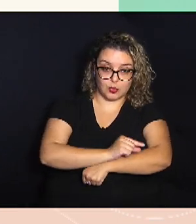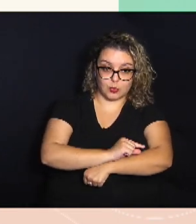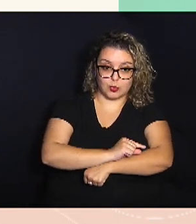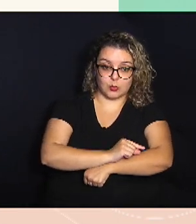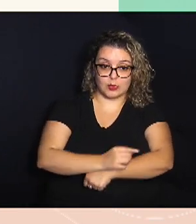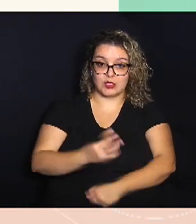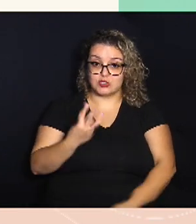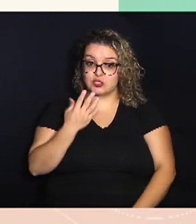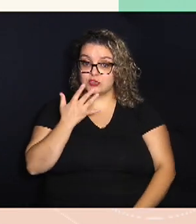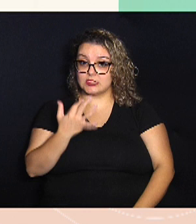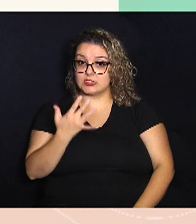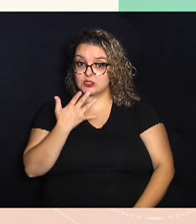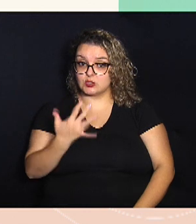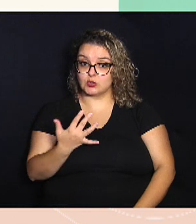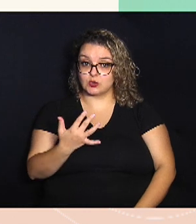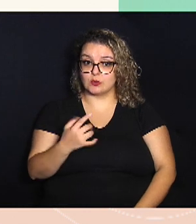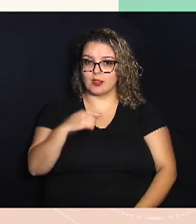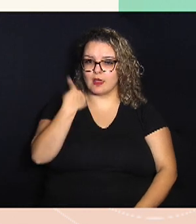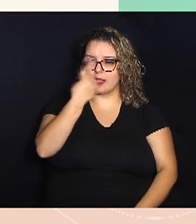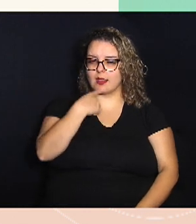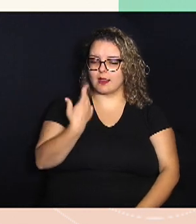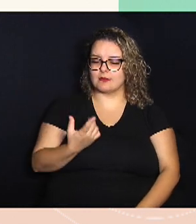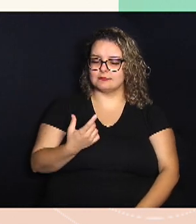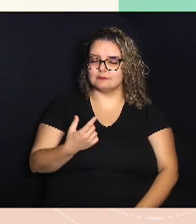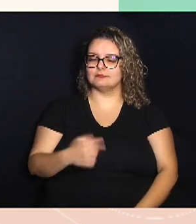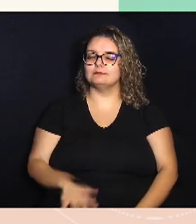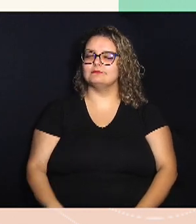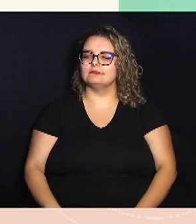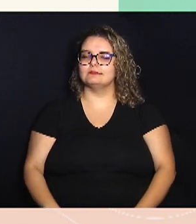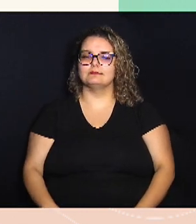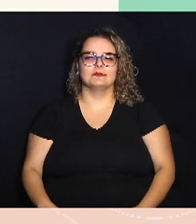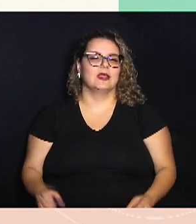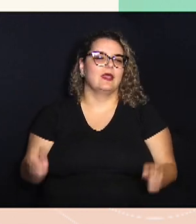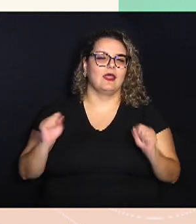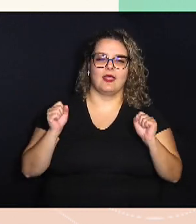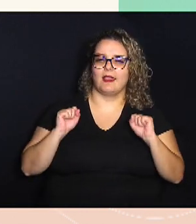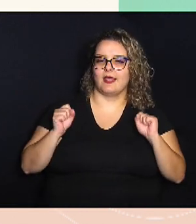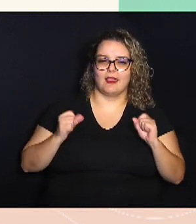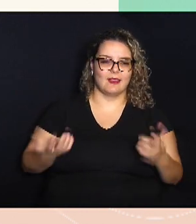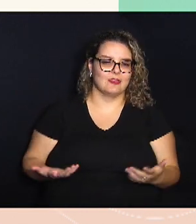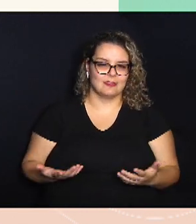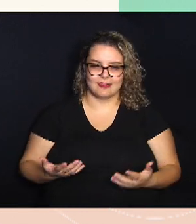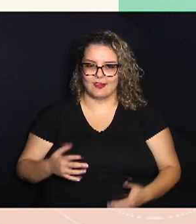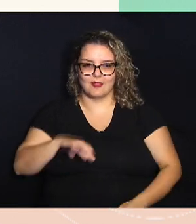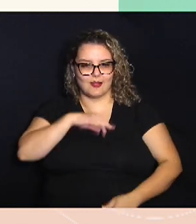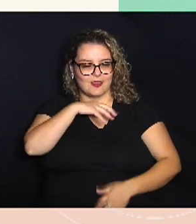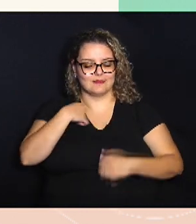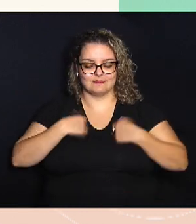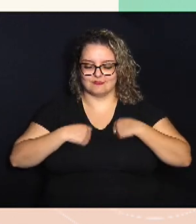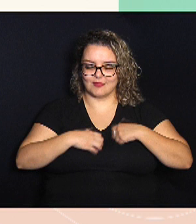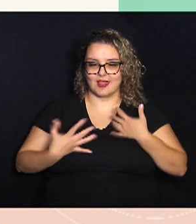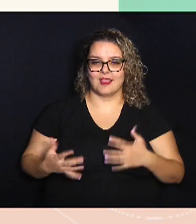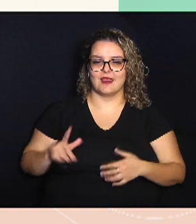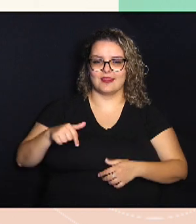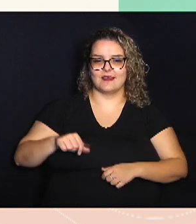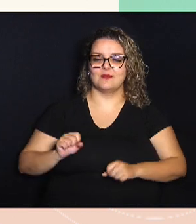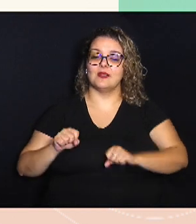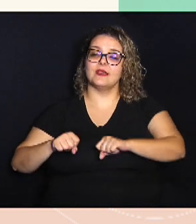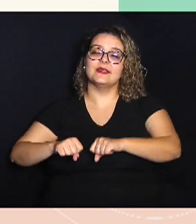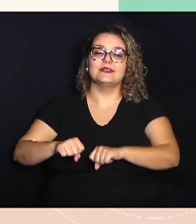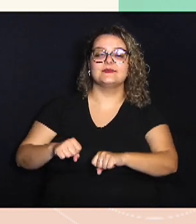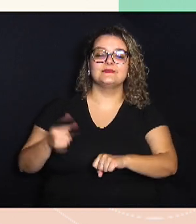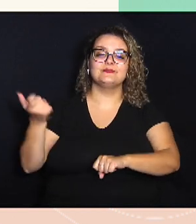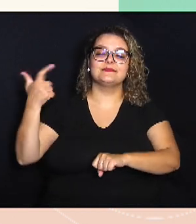3 cores. Tem cara de quem deve amar tomar um banho e depois deitar no quintal para pegar um solzinho. Depois de